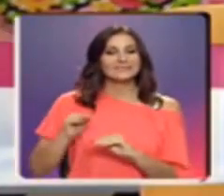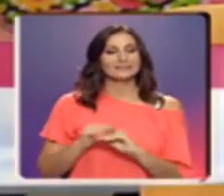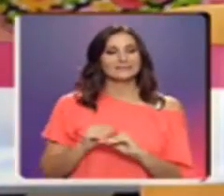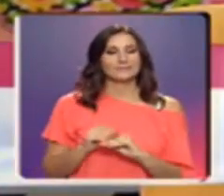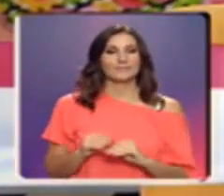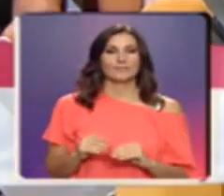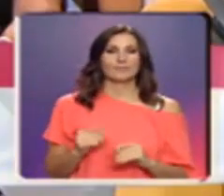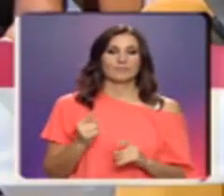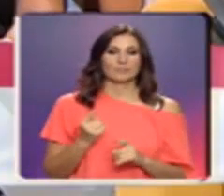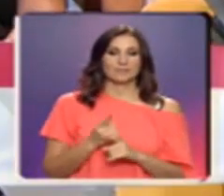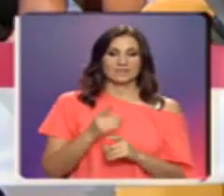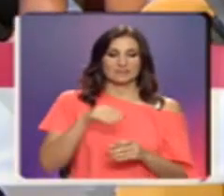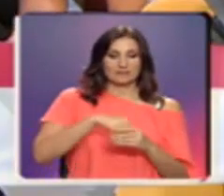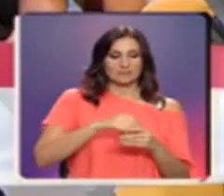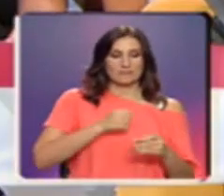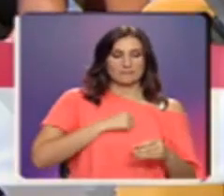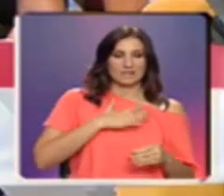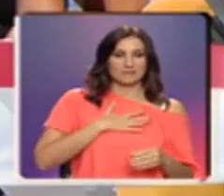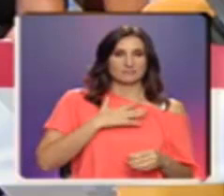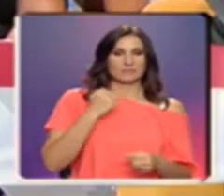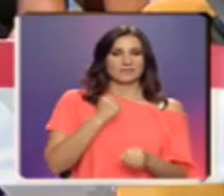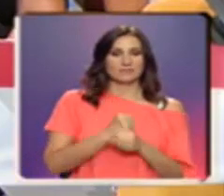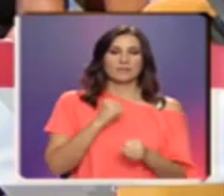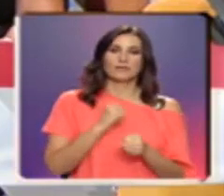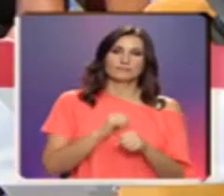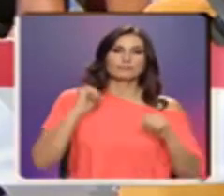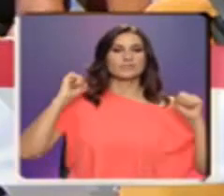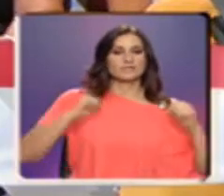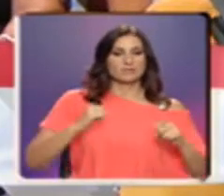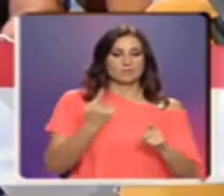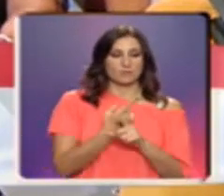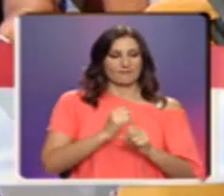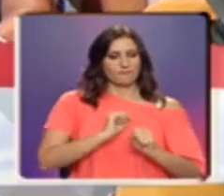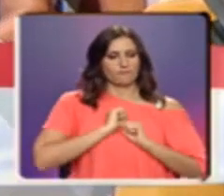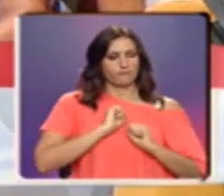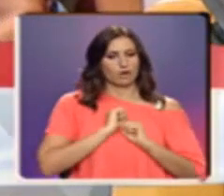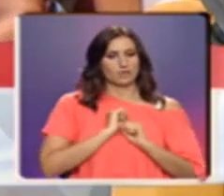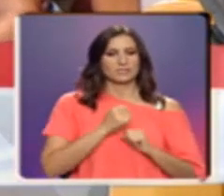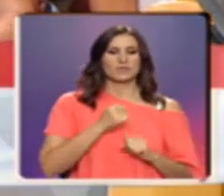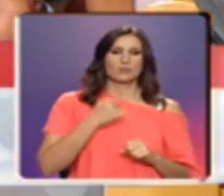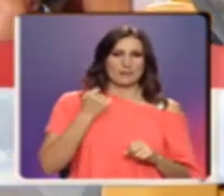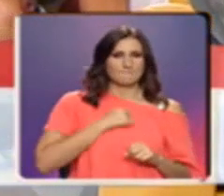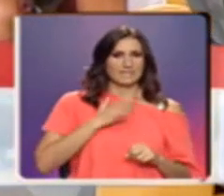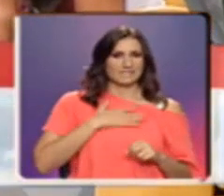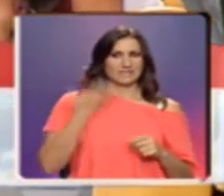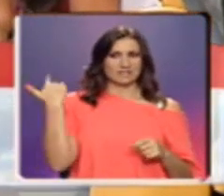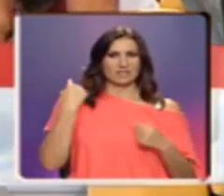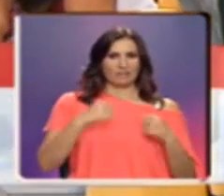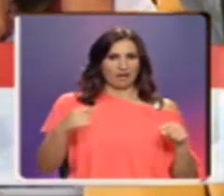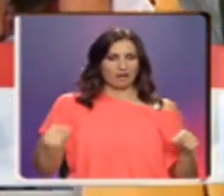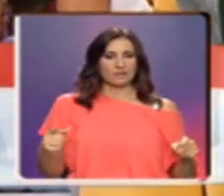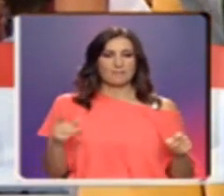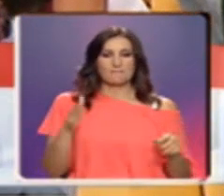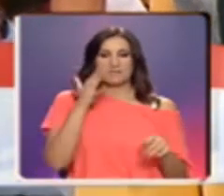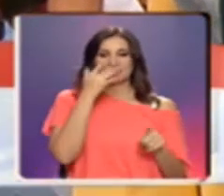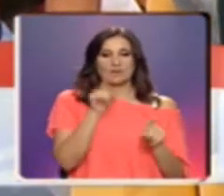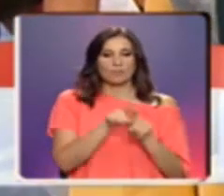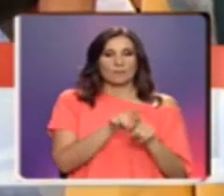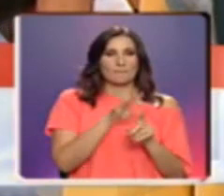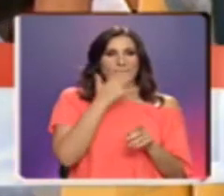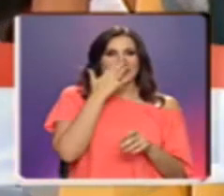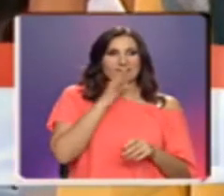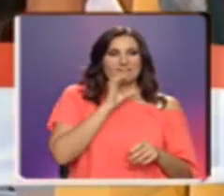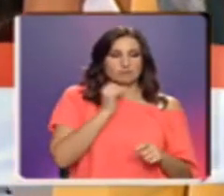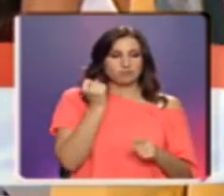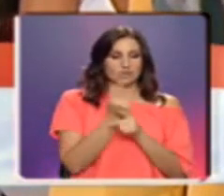Porque enquanto numa empresa nós estamos a trabalhar, sim senhora, naquilo que é nosso, eu fui empresário, é naquilo que é nosso, é também quase como um filho para nós,